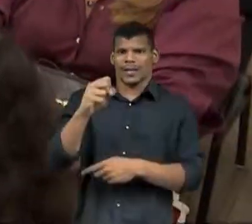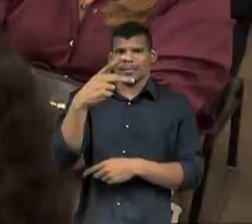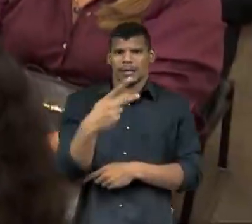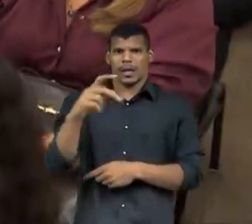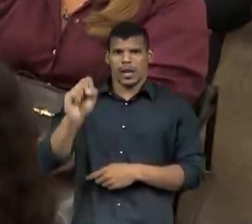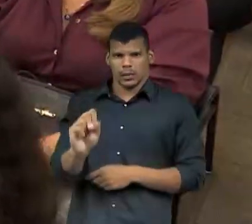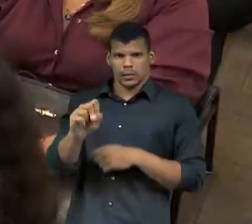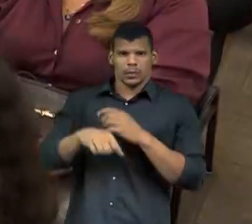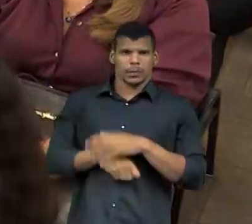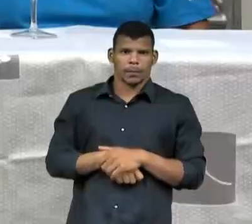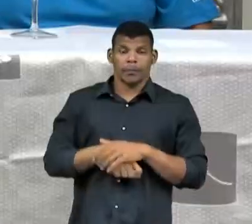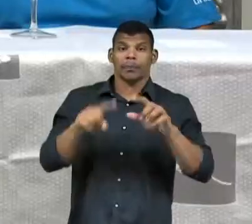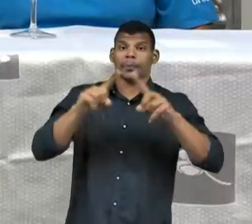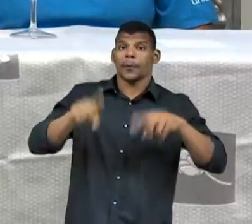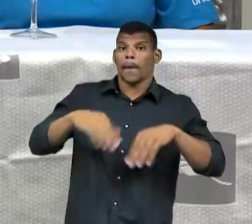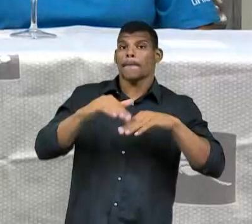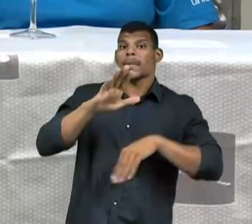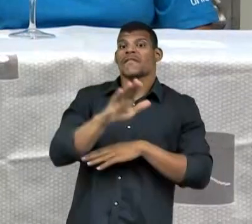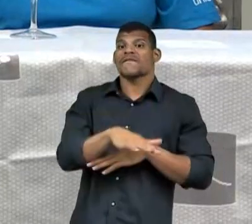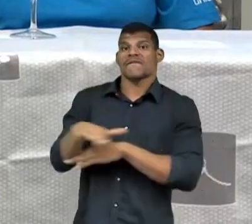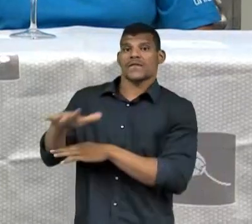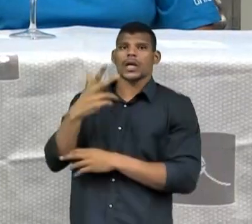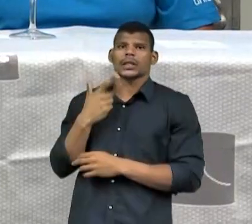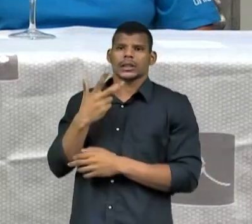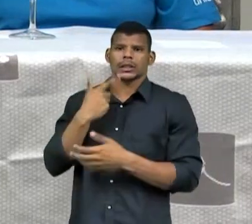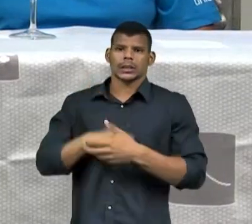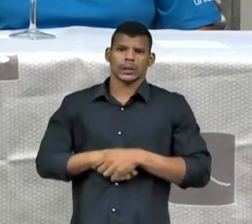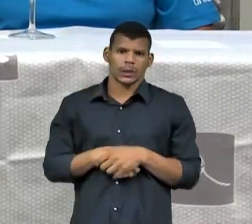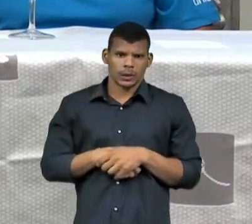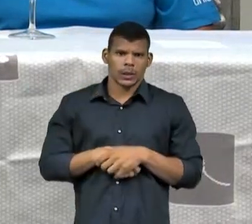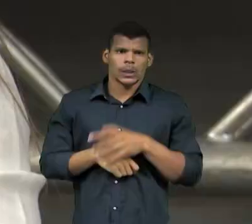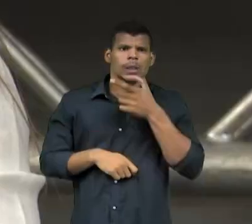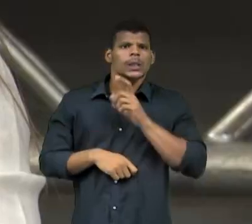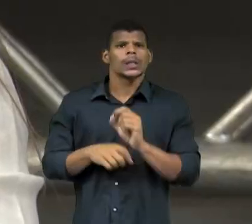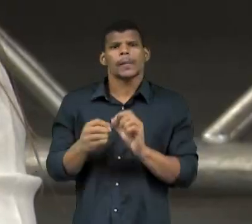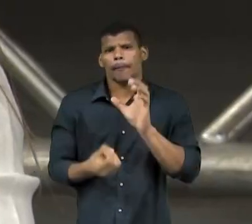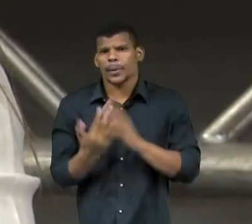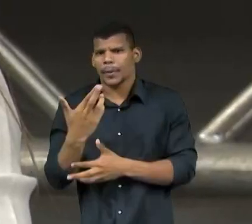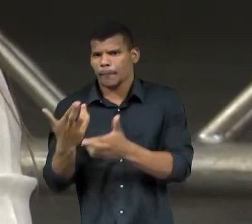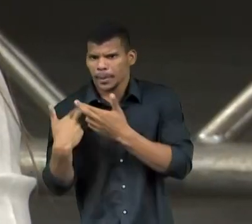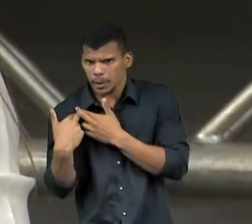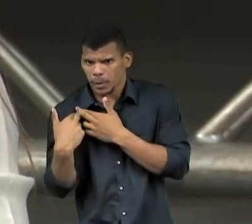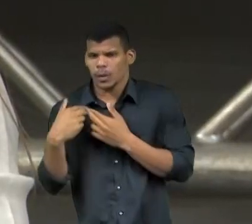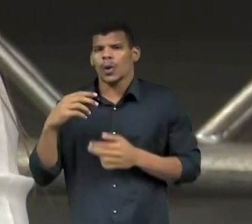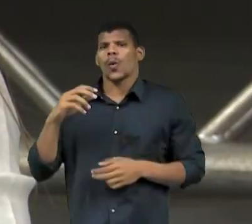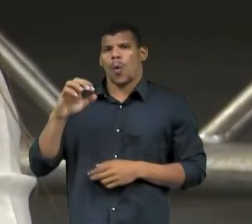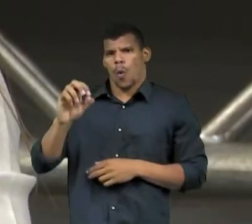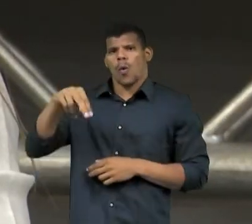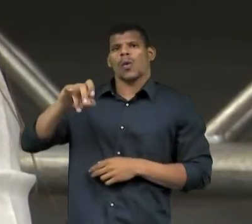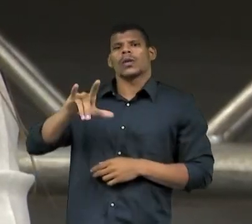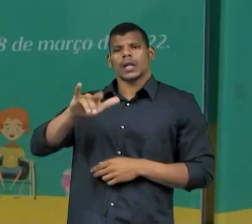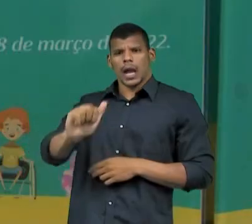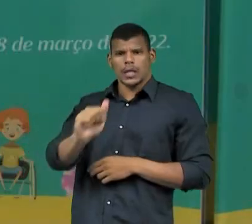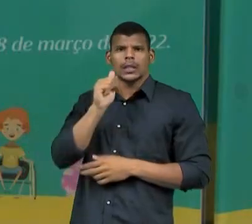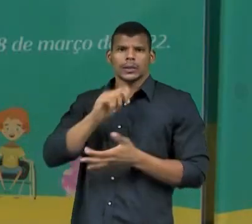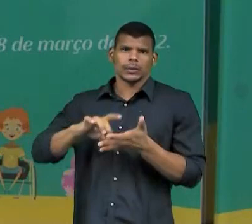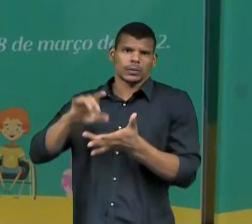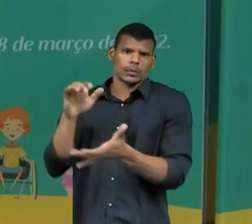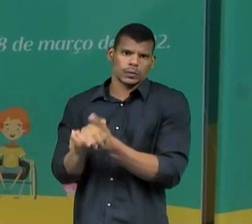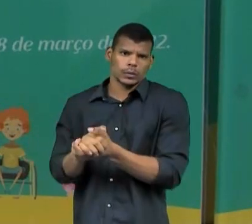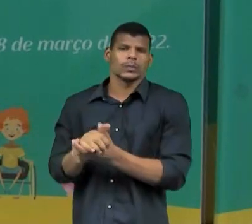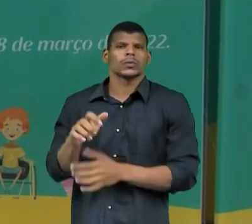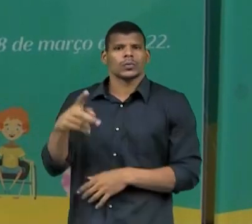Mais Infância Ceará, idealizado pela primeira-dama do estado, Onélia Santana. Durante o encontro, houve